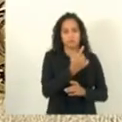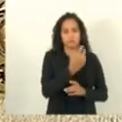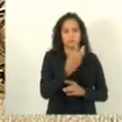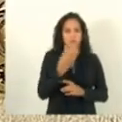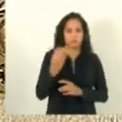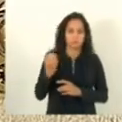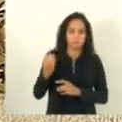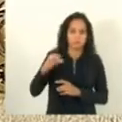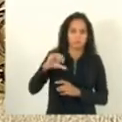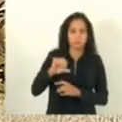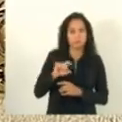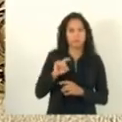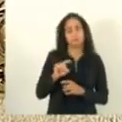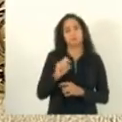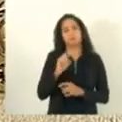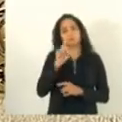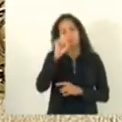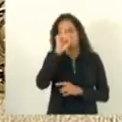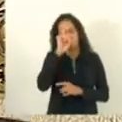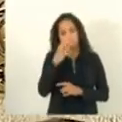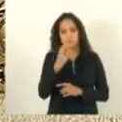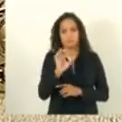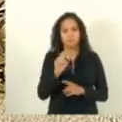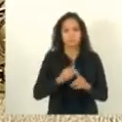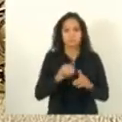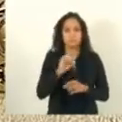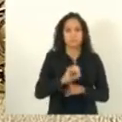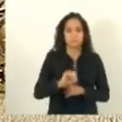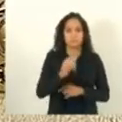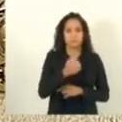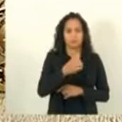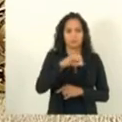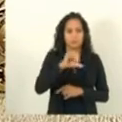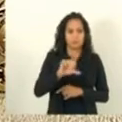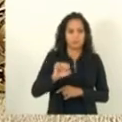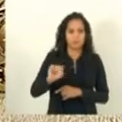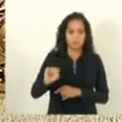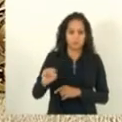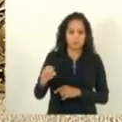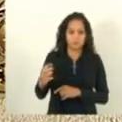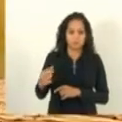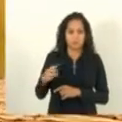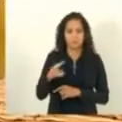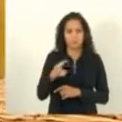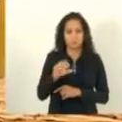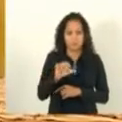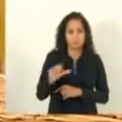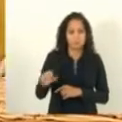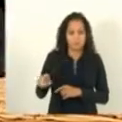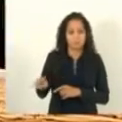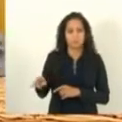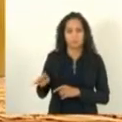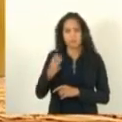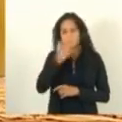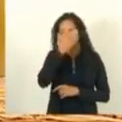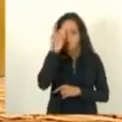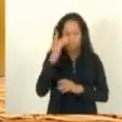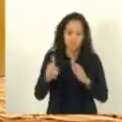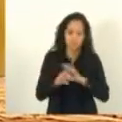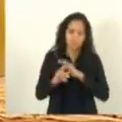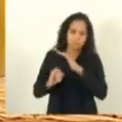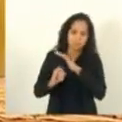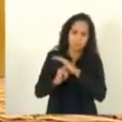de 10 de outubro de 1984, a Ordem do Mérito Domingos Martins será concedida a personalidades e